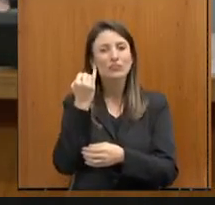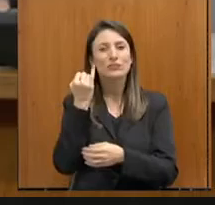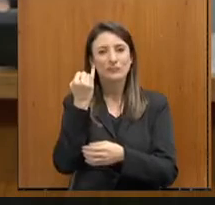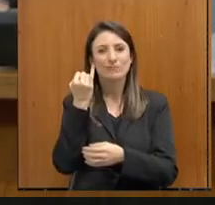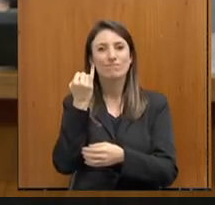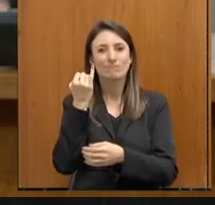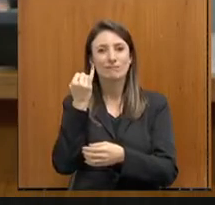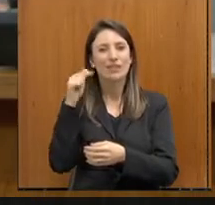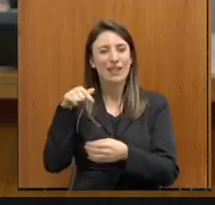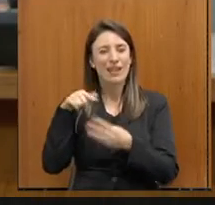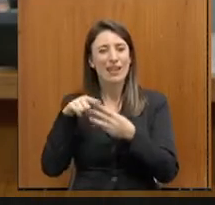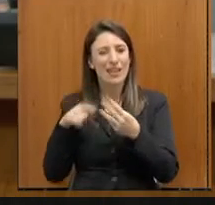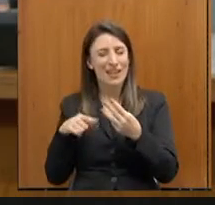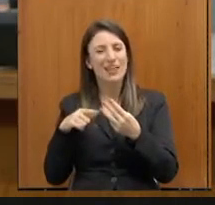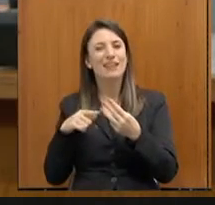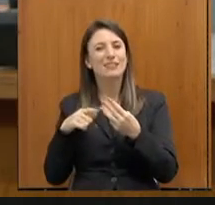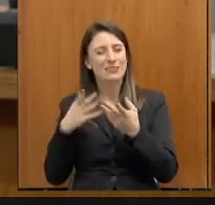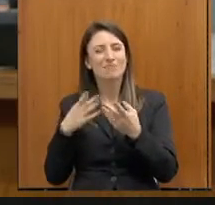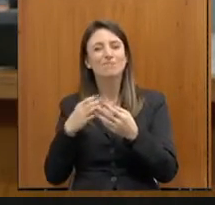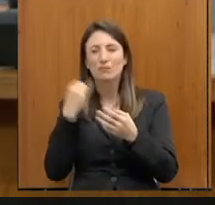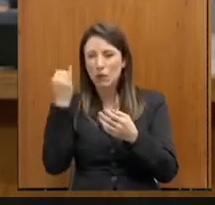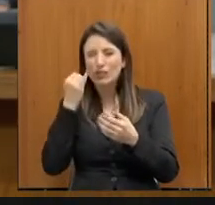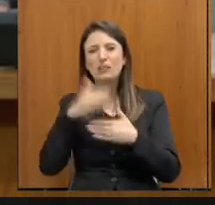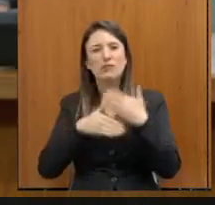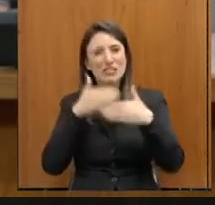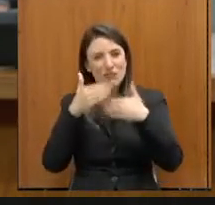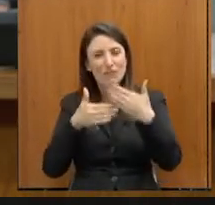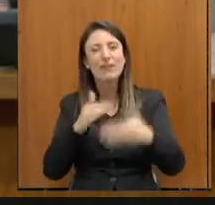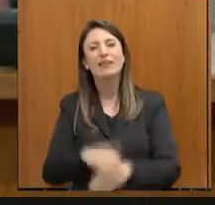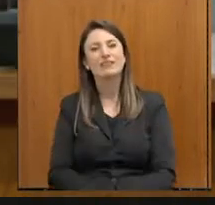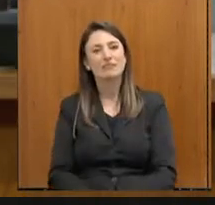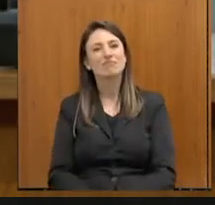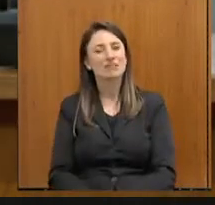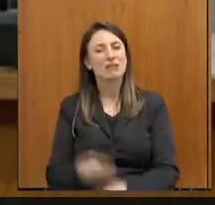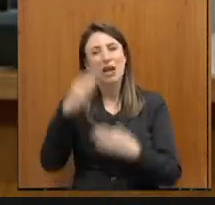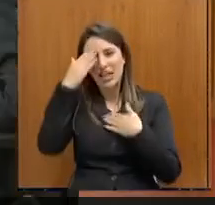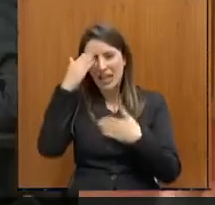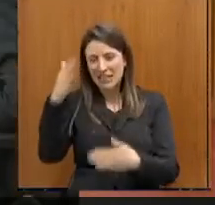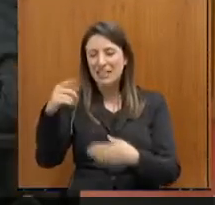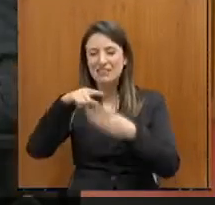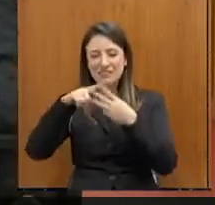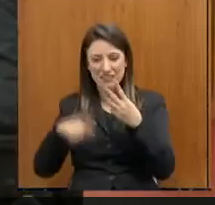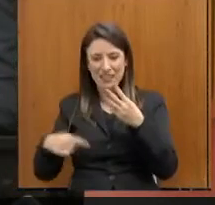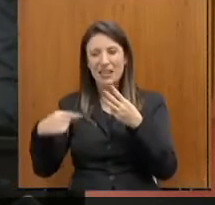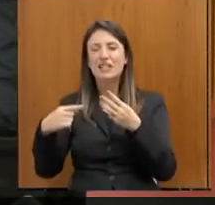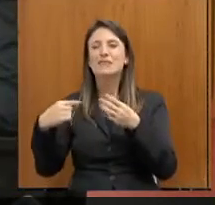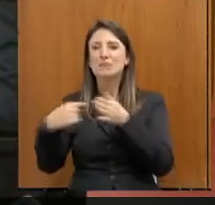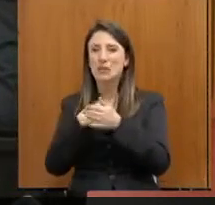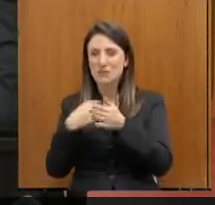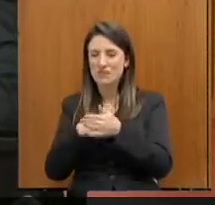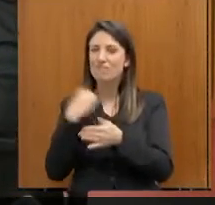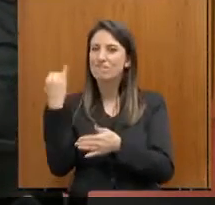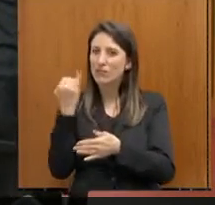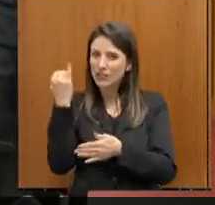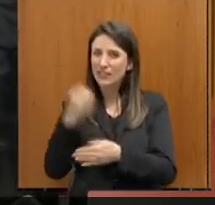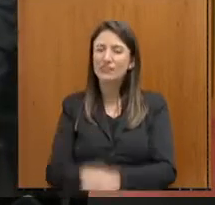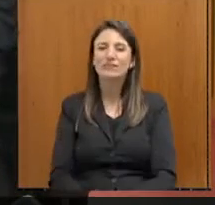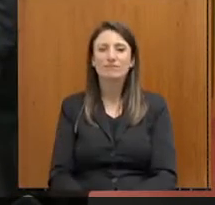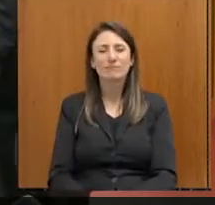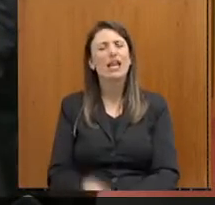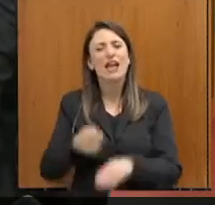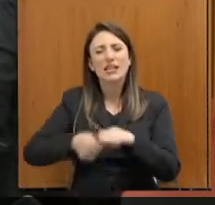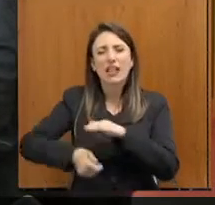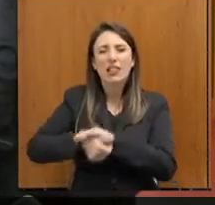que são Pilares para o desenvolvimento agradeço aí pela qualidade da pergunta que ser com certeza o incentivo fiscal